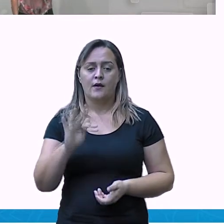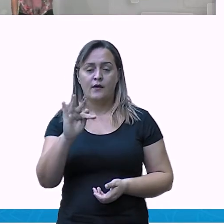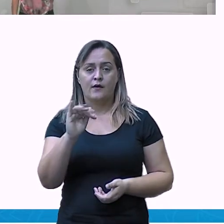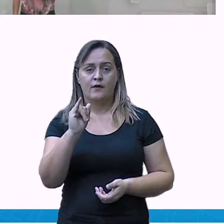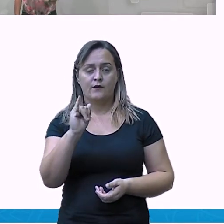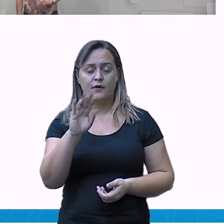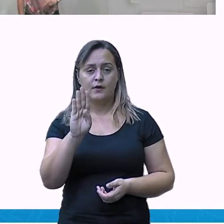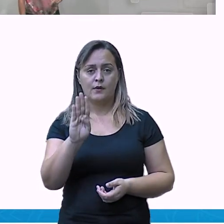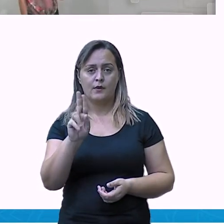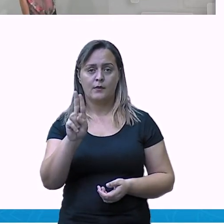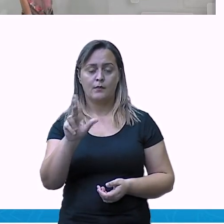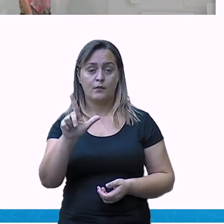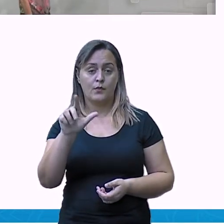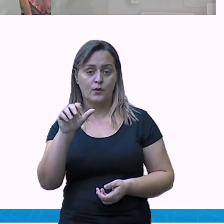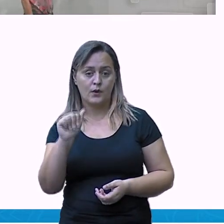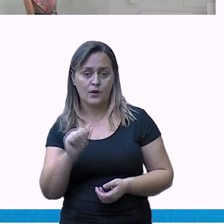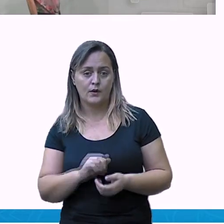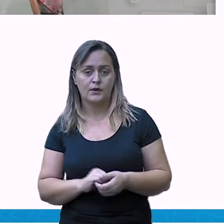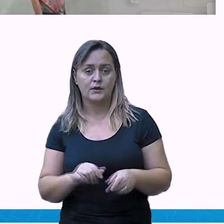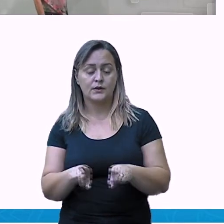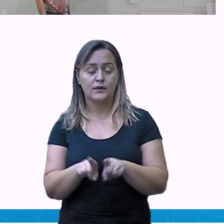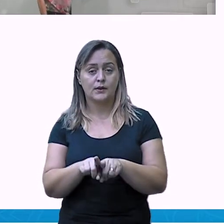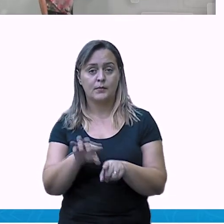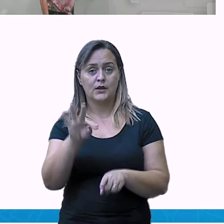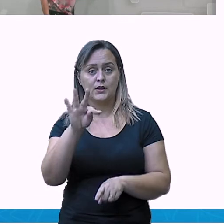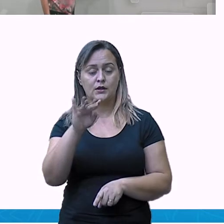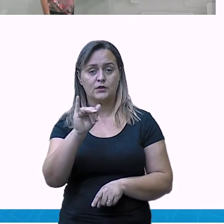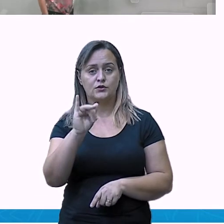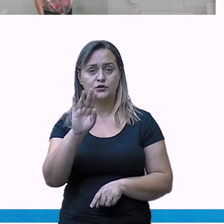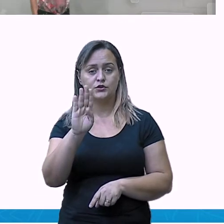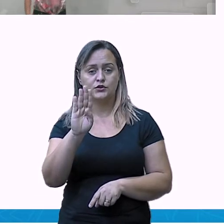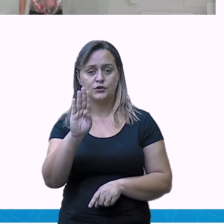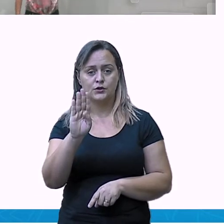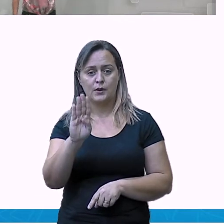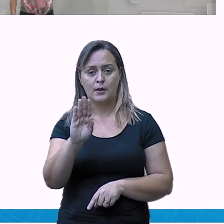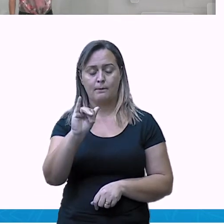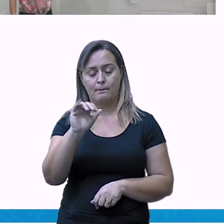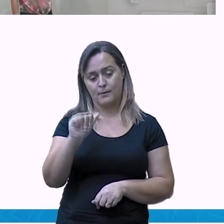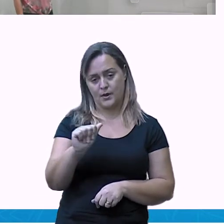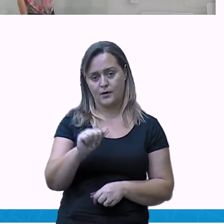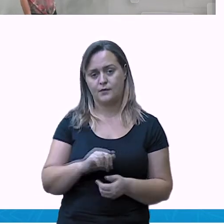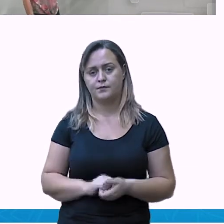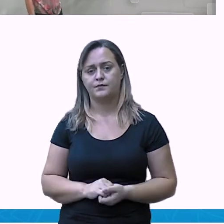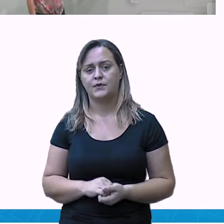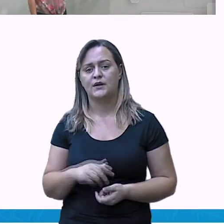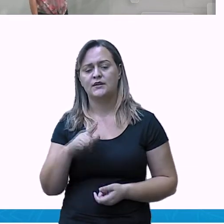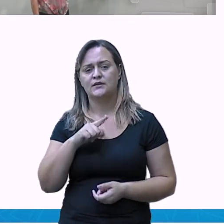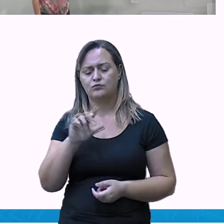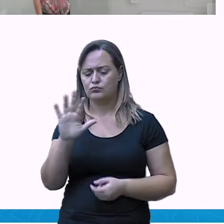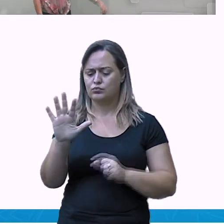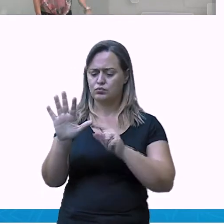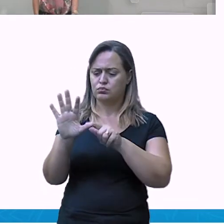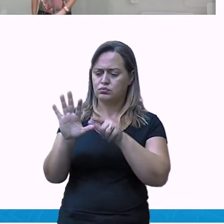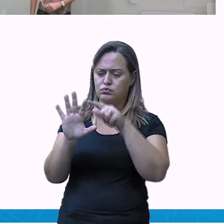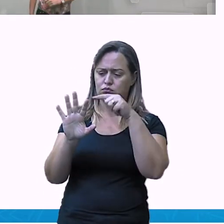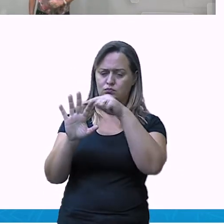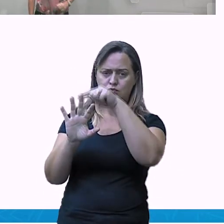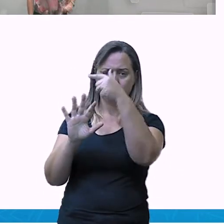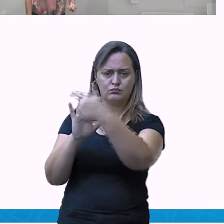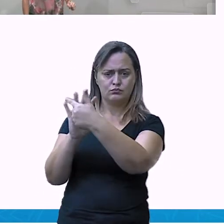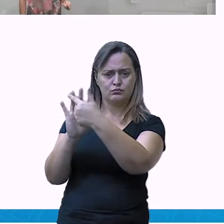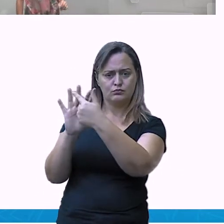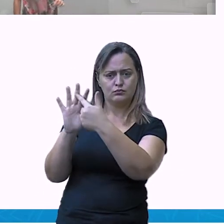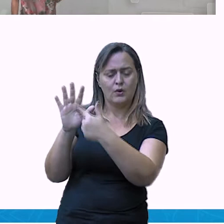e a tíbia. E temos diversos ossículos nas mãos e também